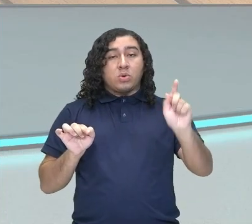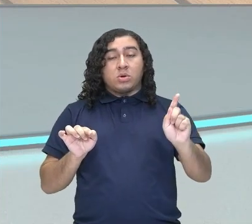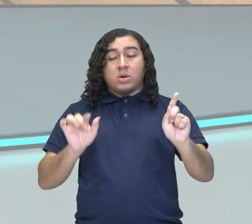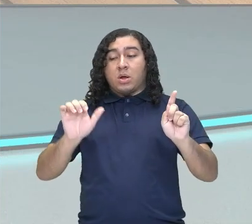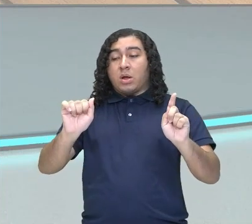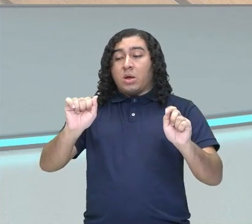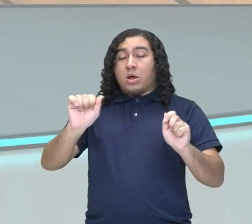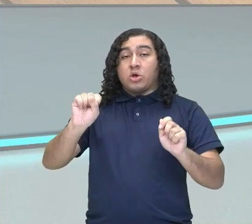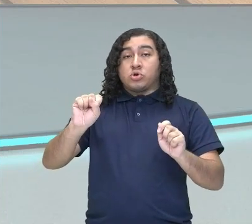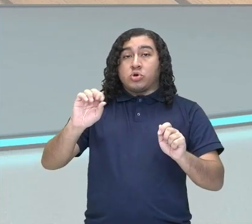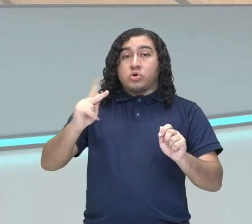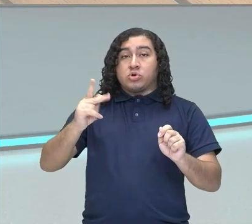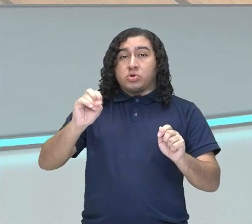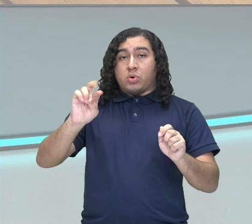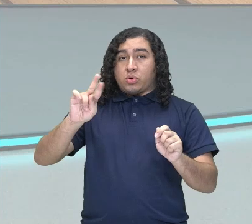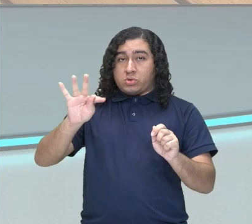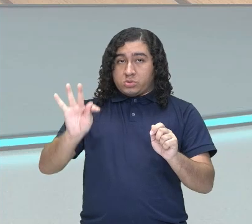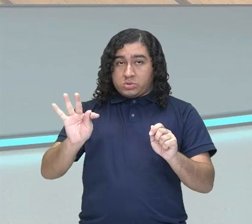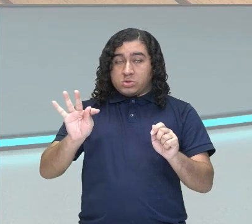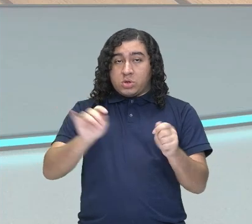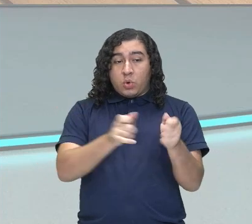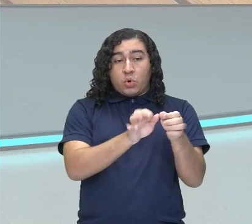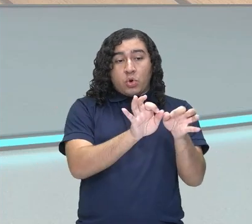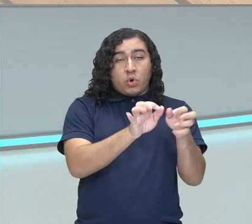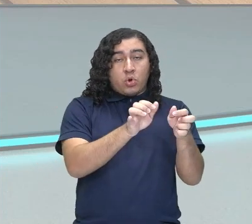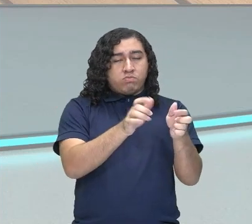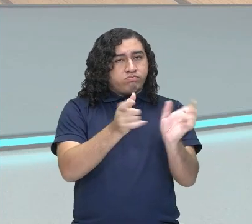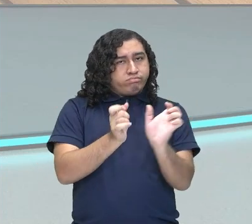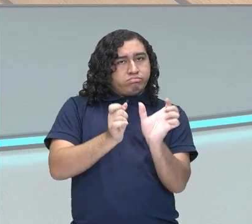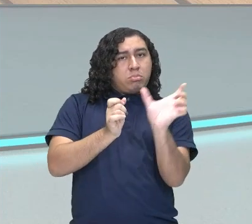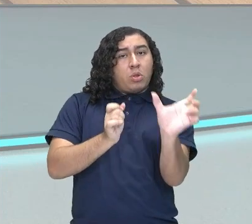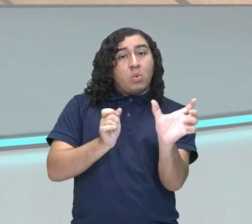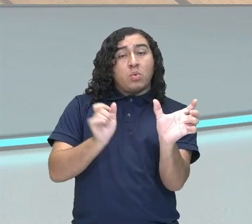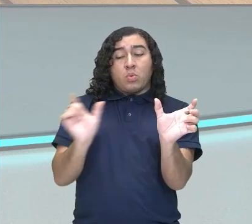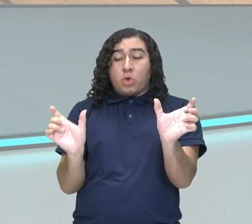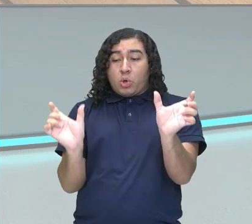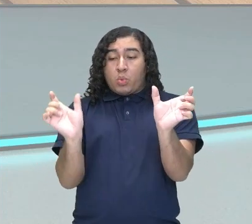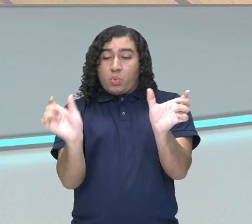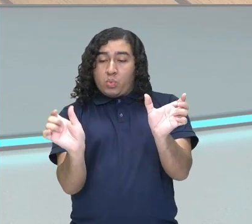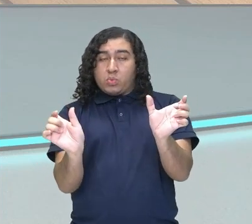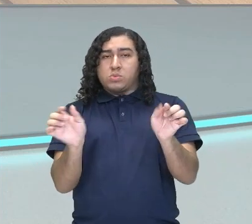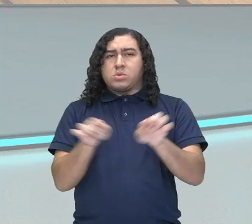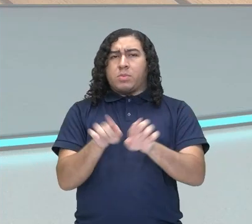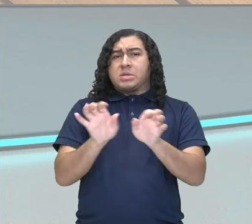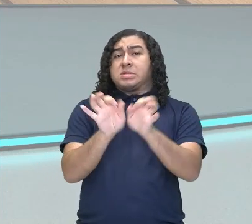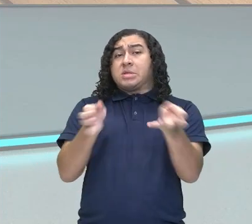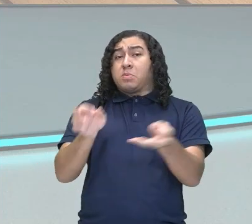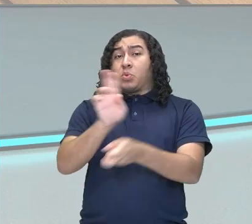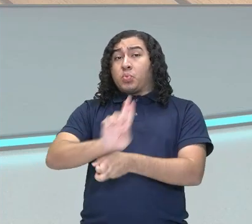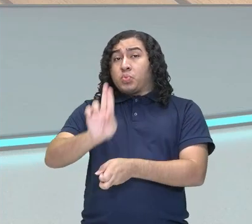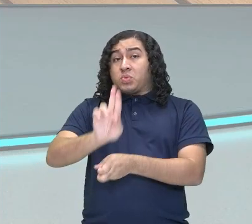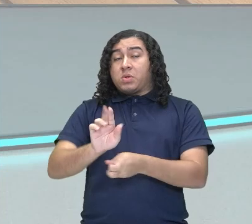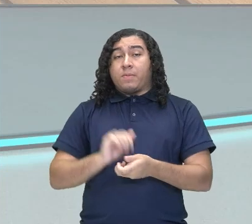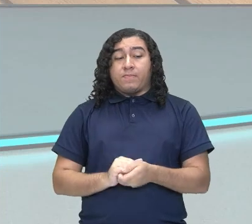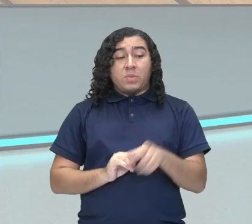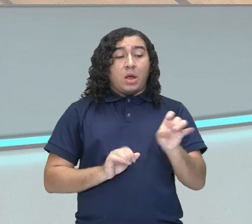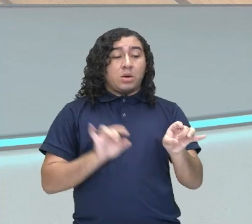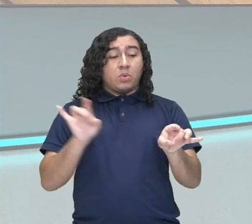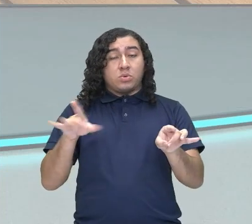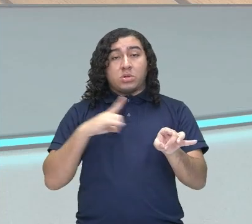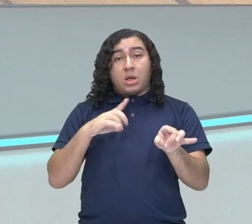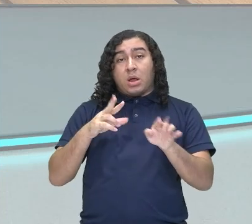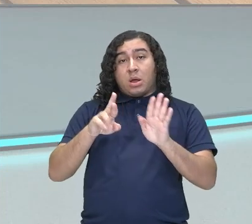adjetivos curtos, ok? E é muito simples de se usar. Cada um tem a sua